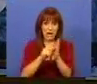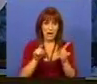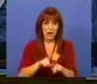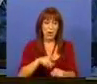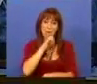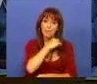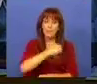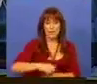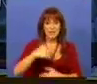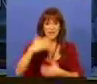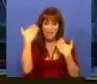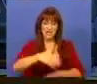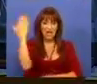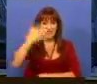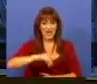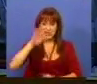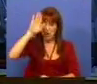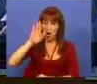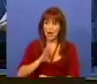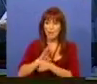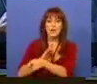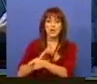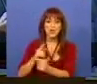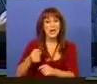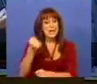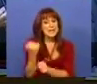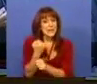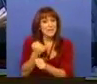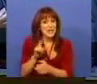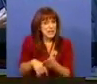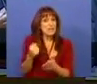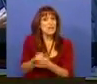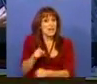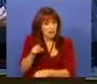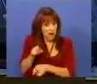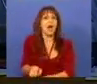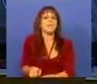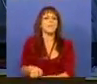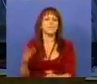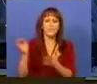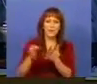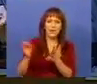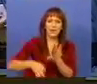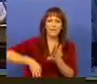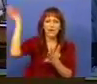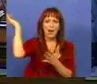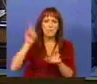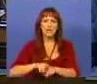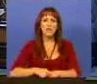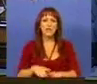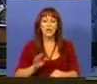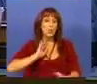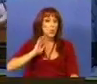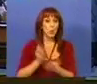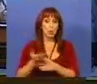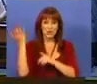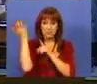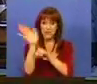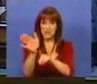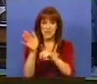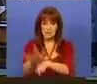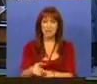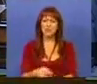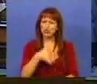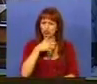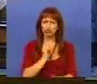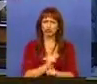só permite a limitação de direitos aos militares em serviço efetivo. E, finalmente, como último exemplo,